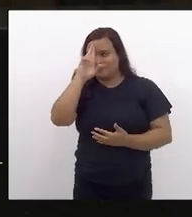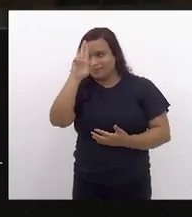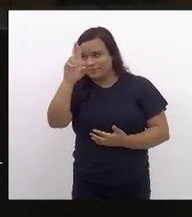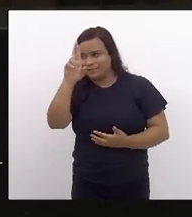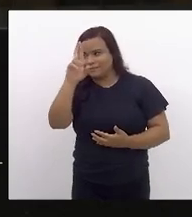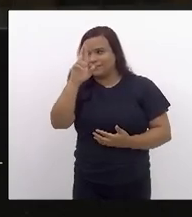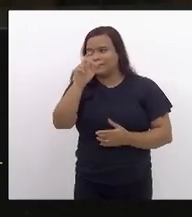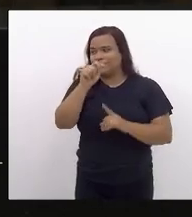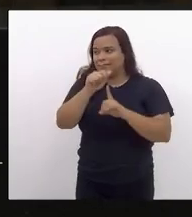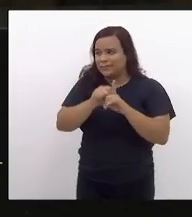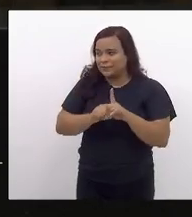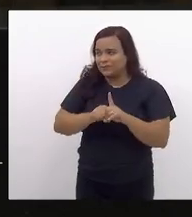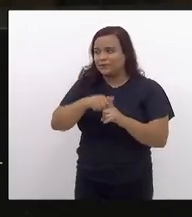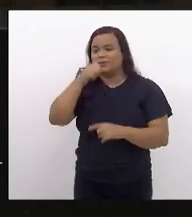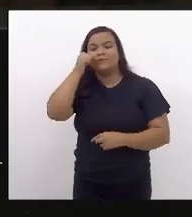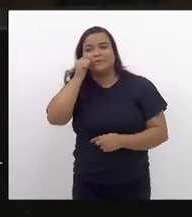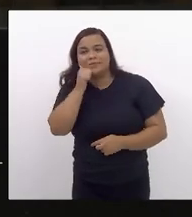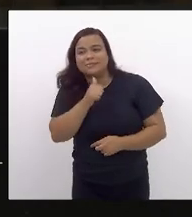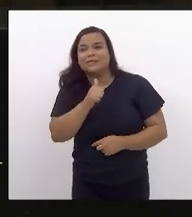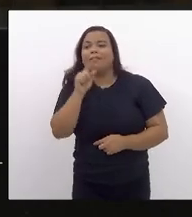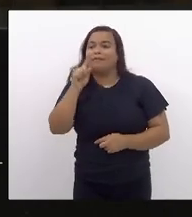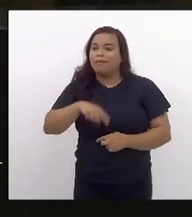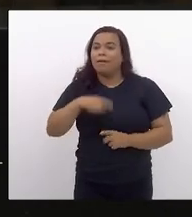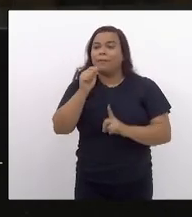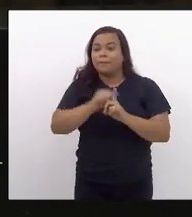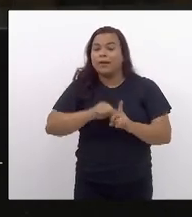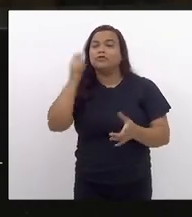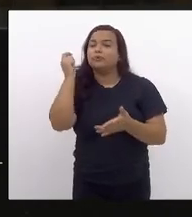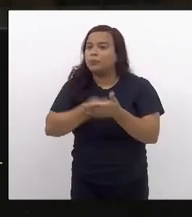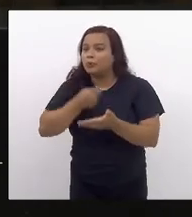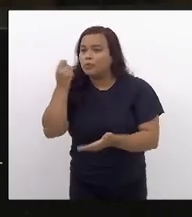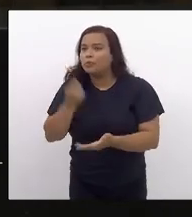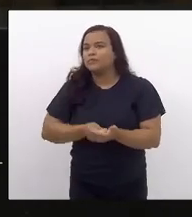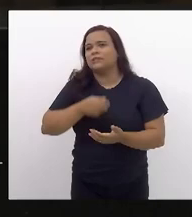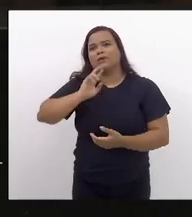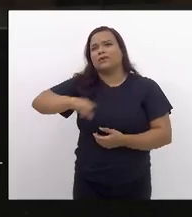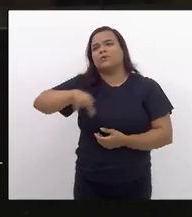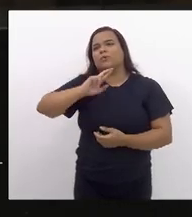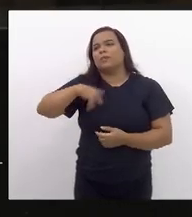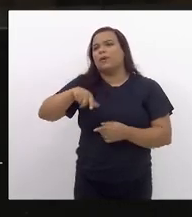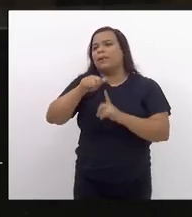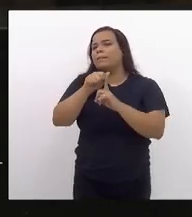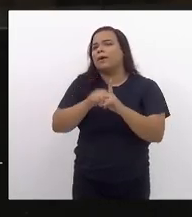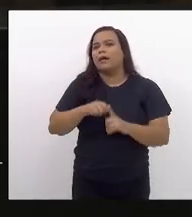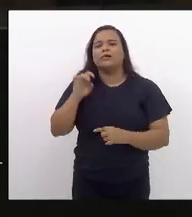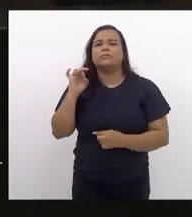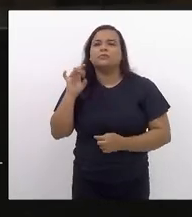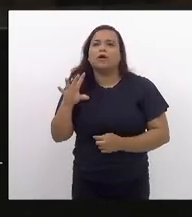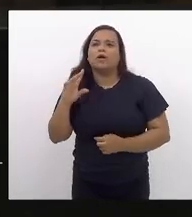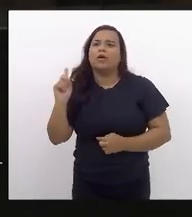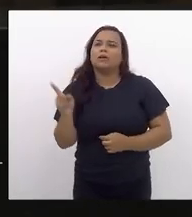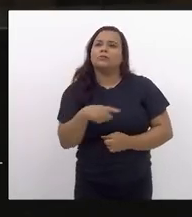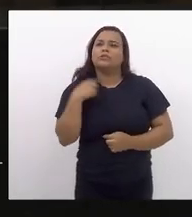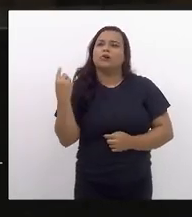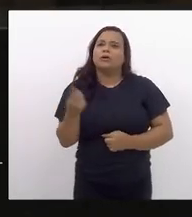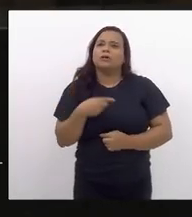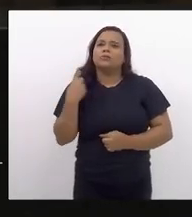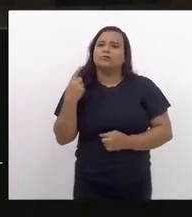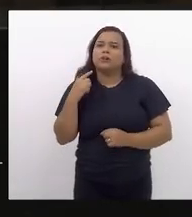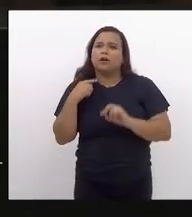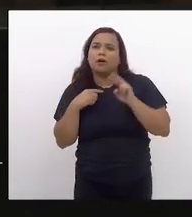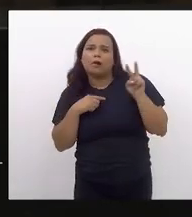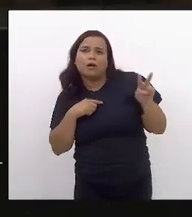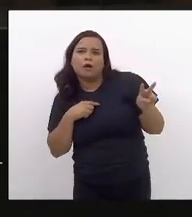da mulher, que a gente precisa falar que é um mês de luta. Não é só um mês em que a gente olha